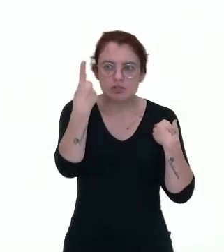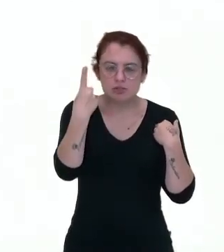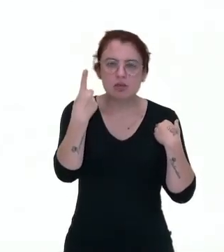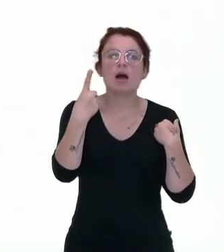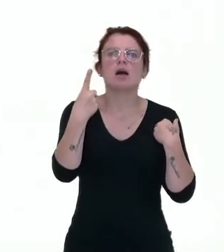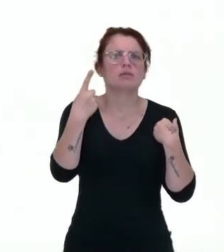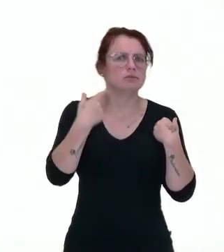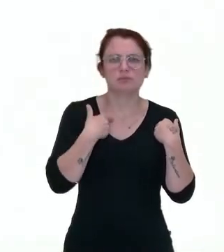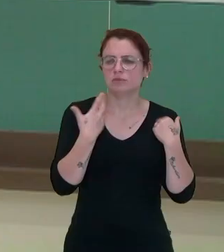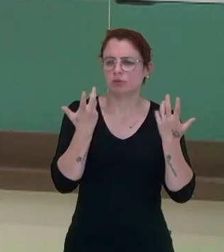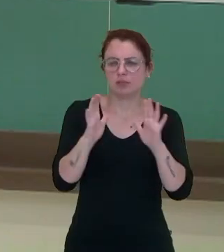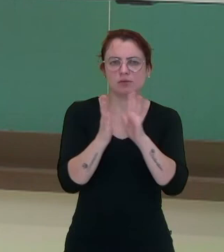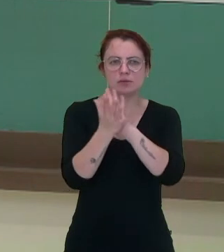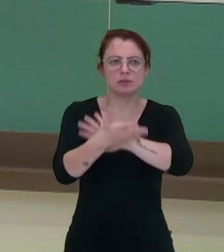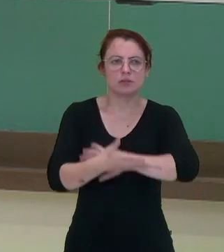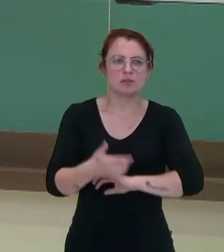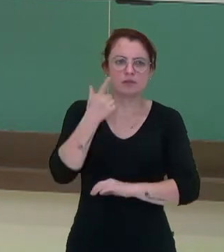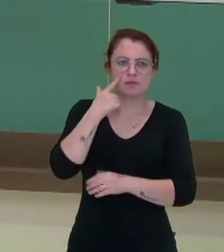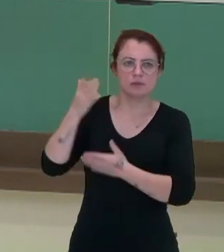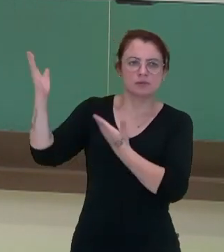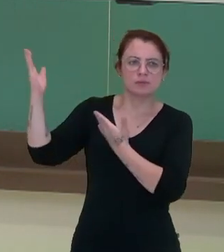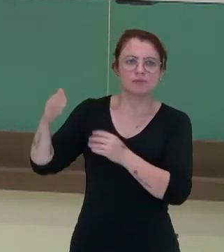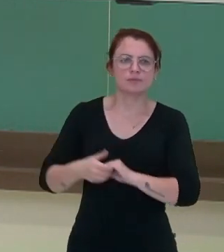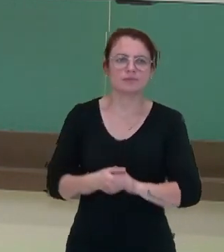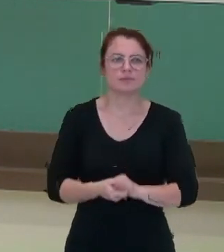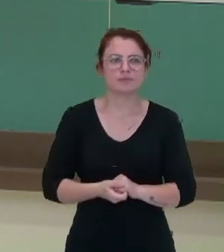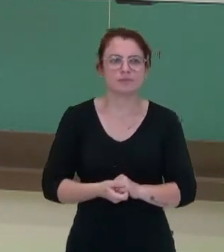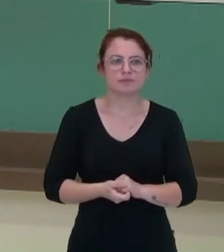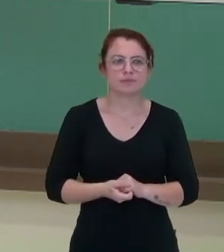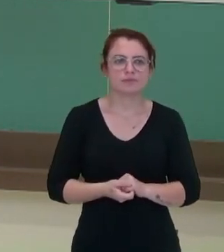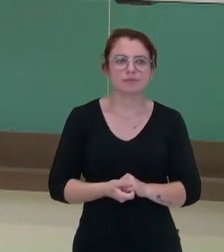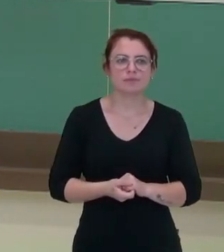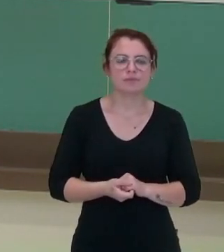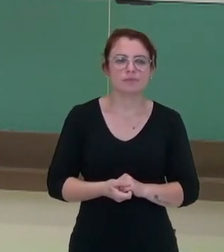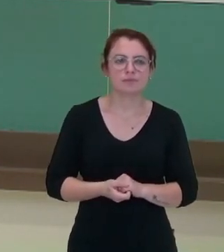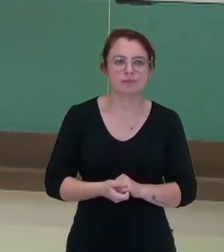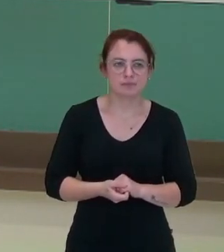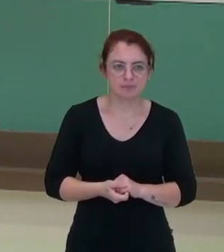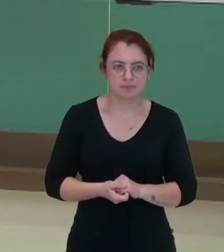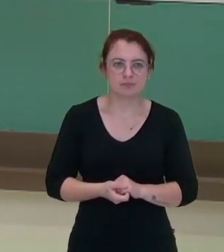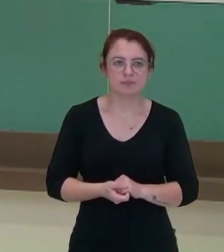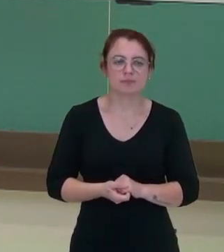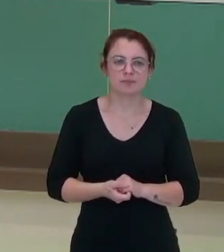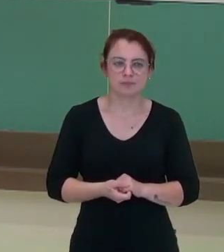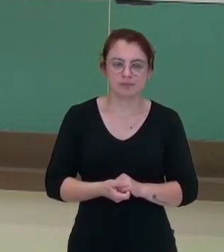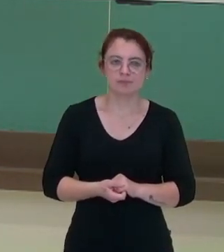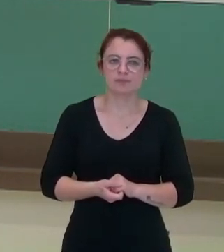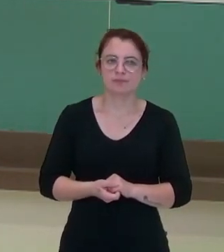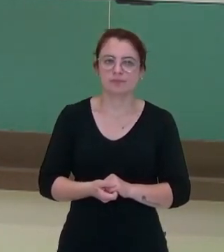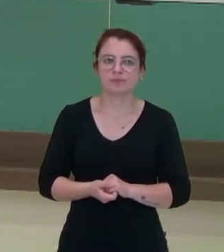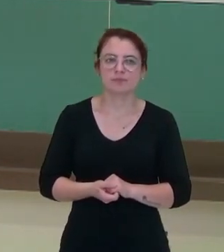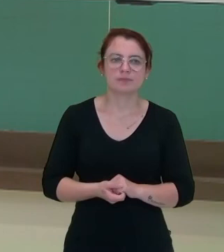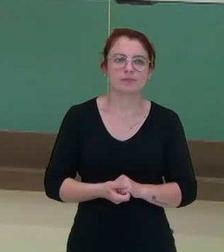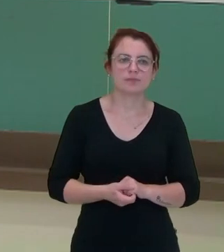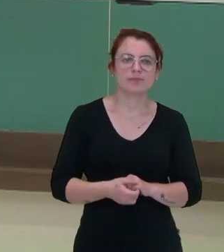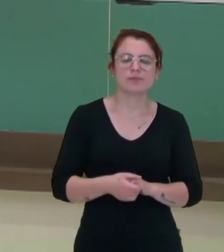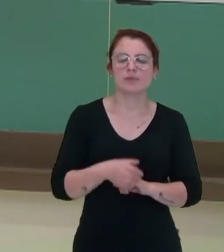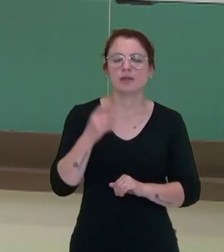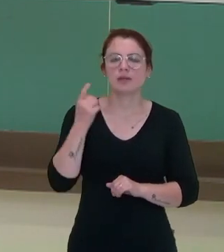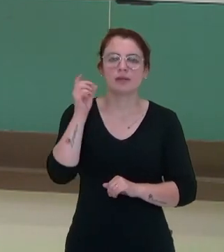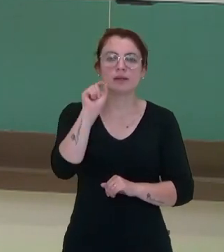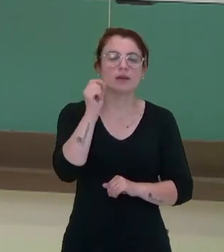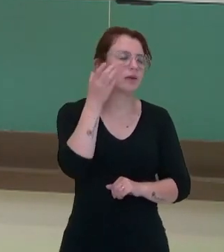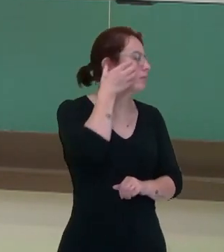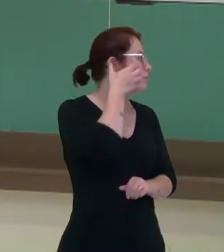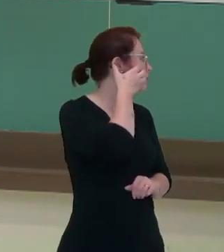ou ingeridos. Então, aqui a gente tem, né, uma visão lateral da região da boca e uma pessoa,